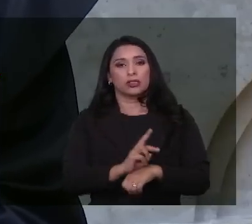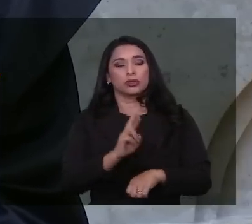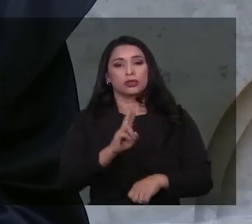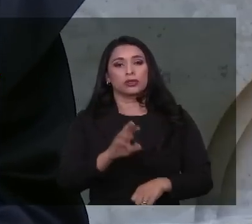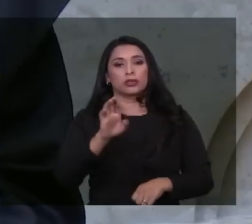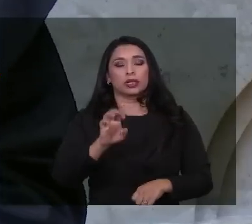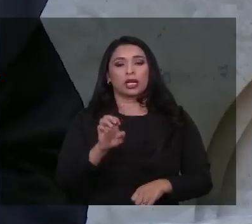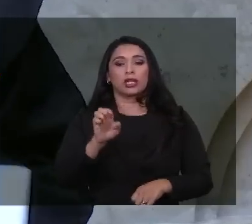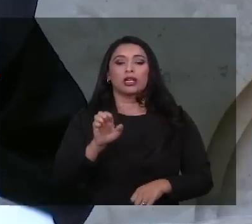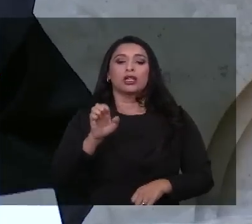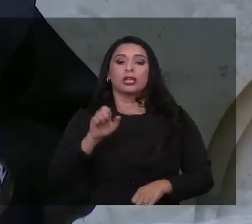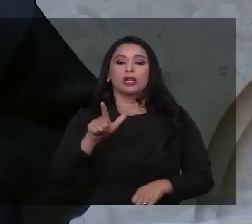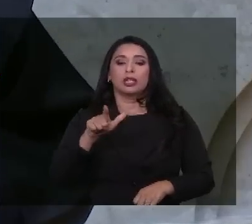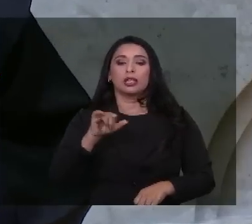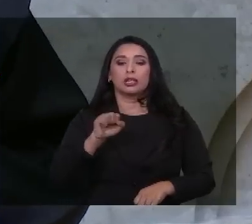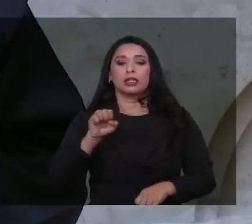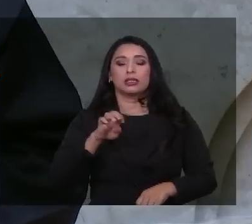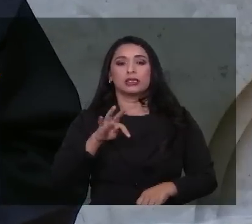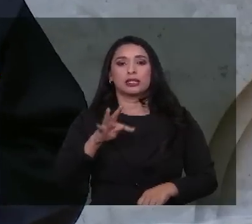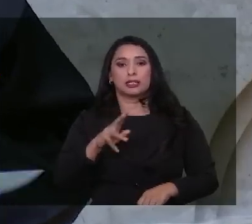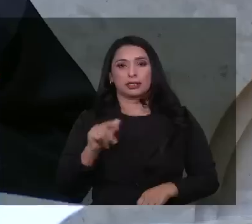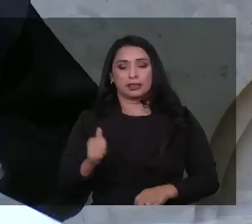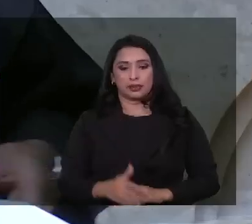Eliseta Maria de Paiva Ramos.